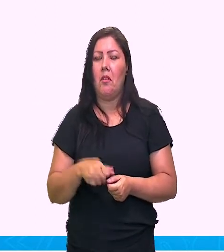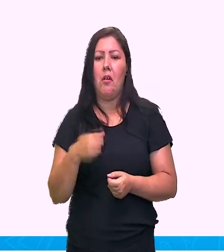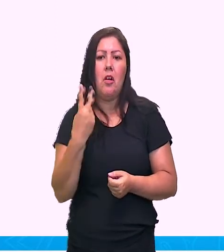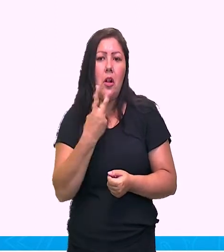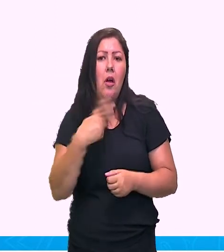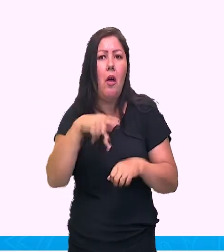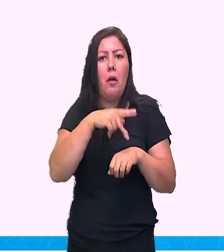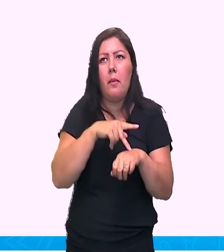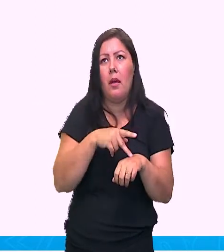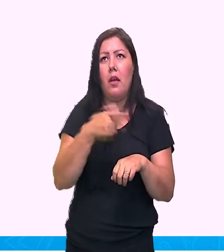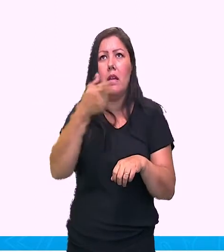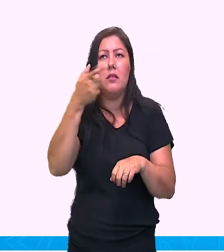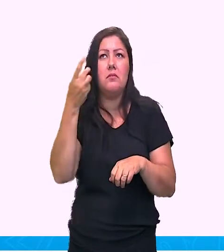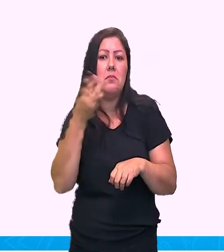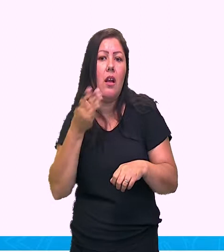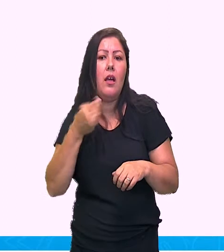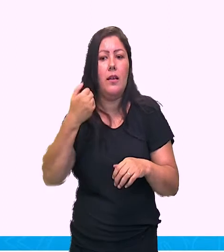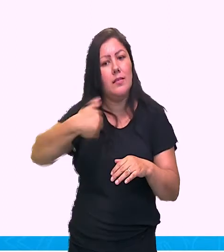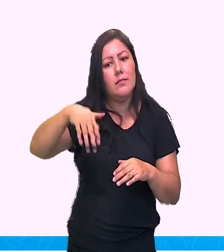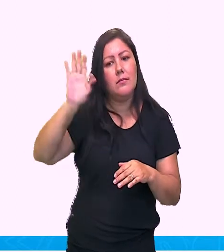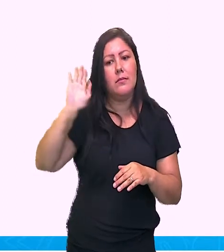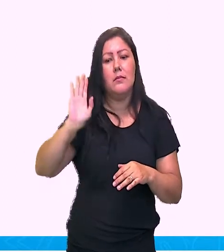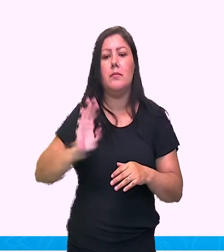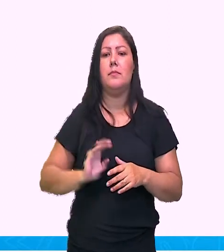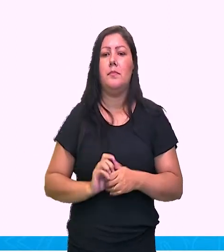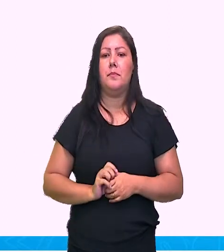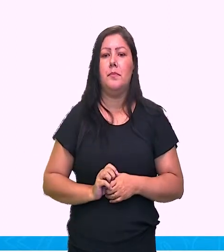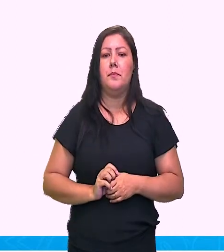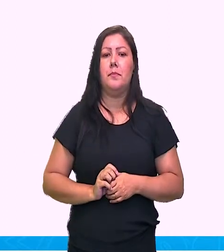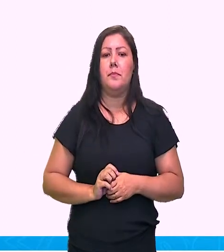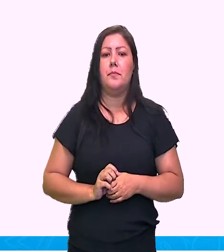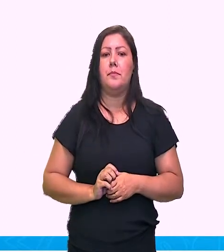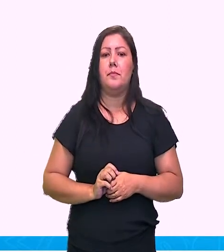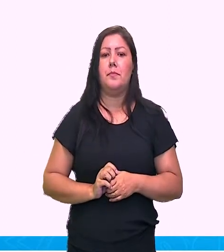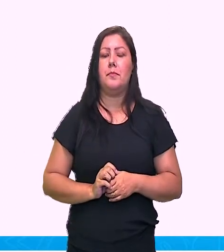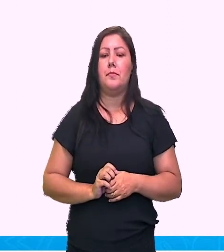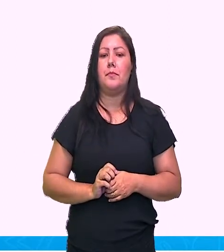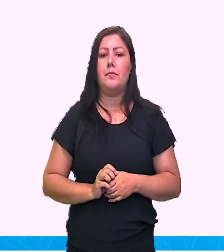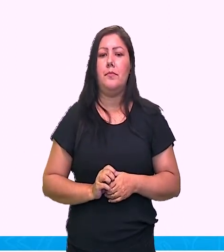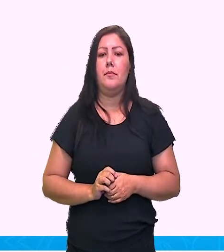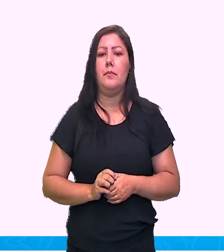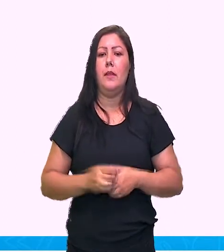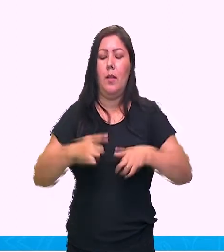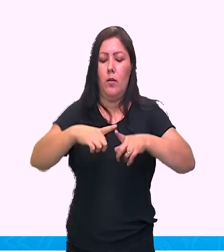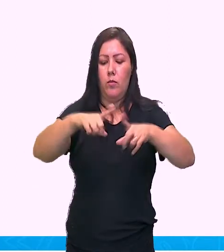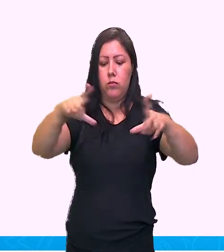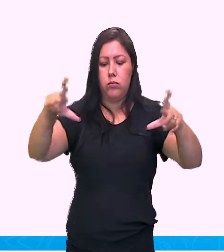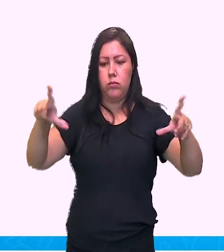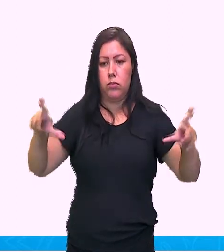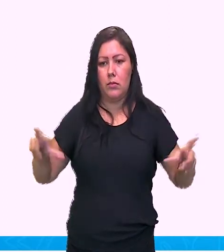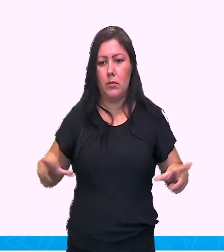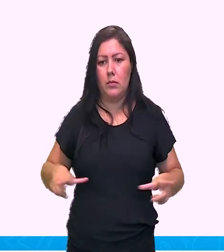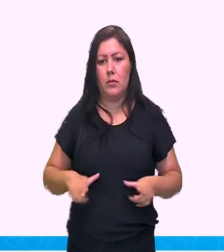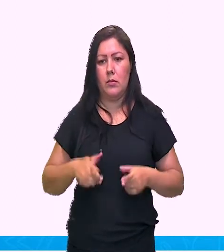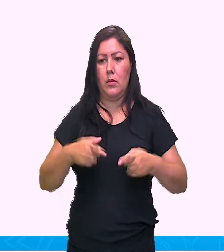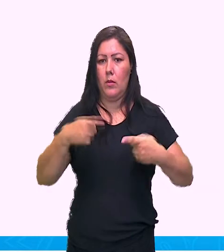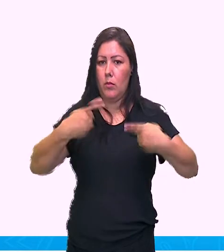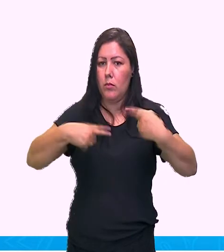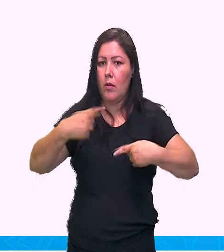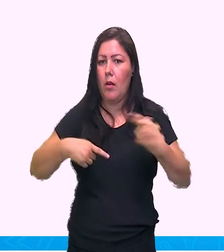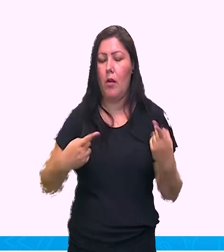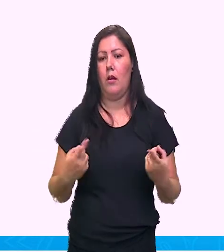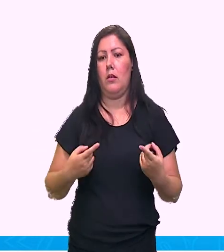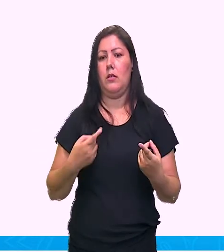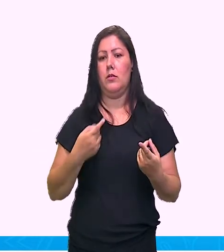mais estados, porém que, no que concerne ao âmbito geopolítico, econômico